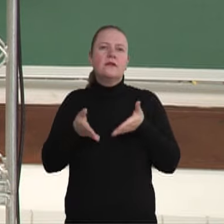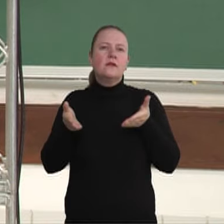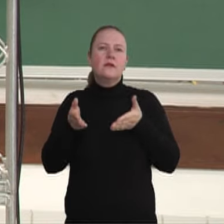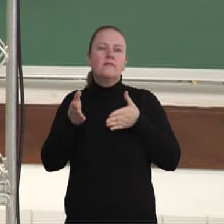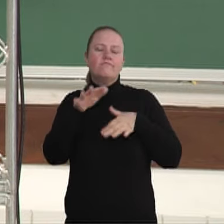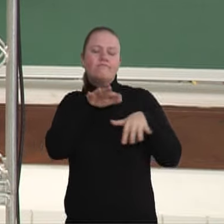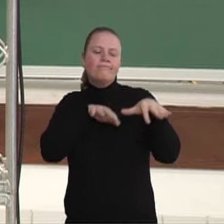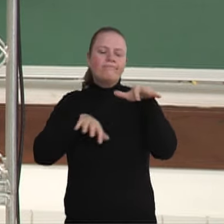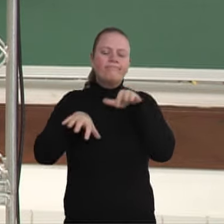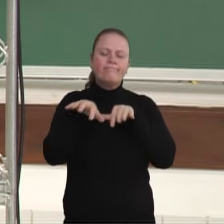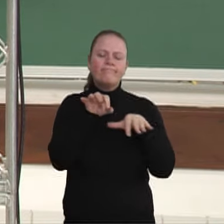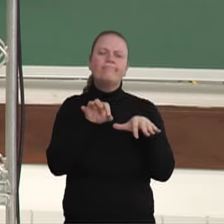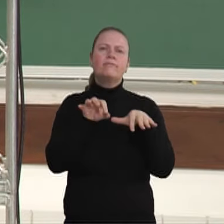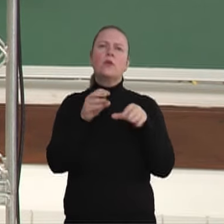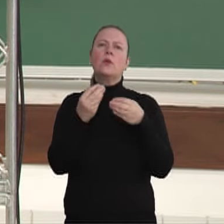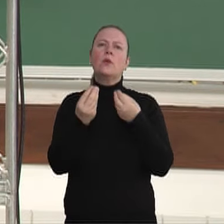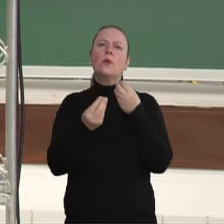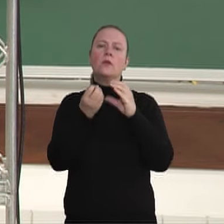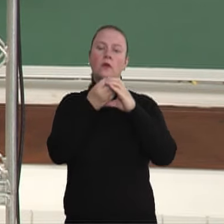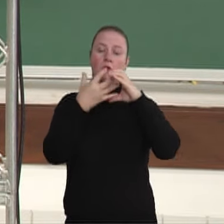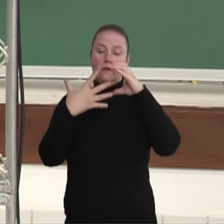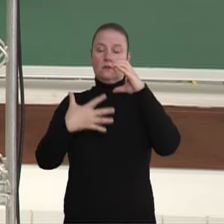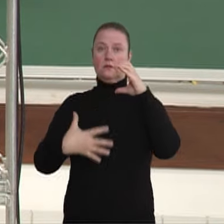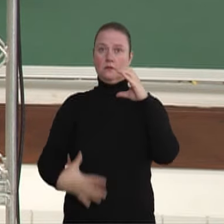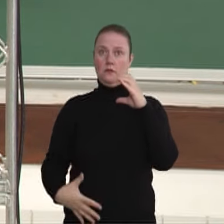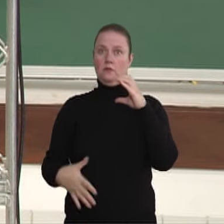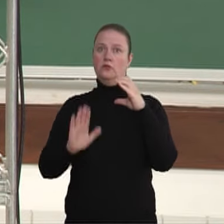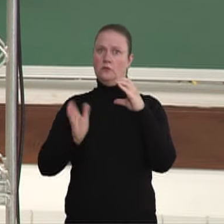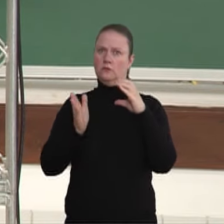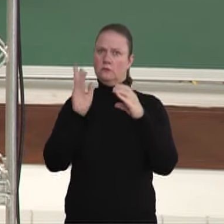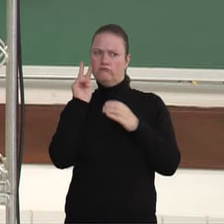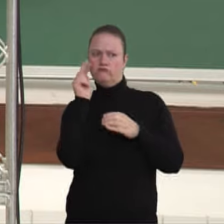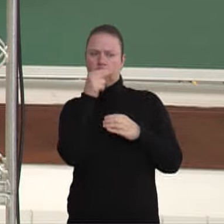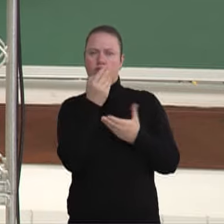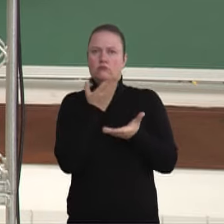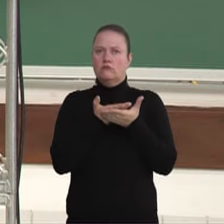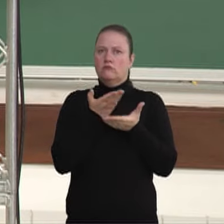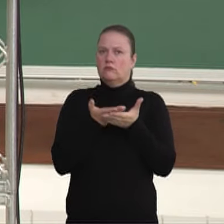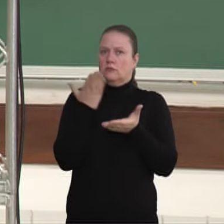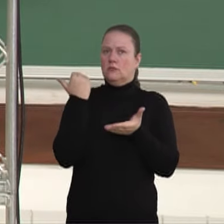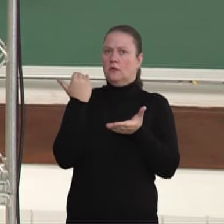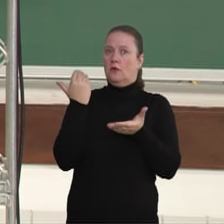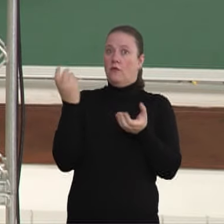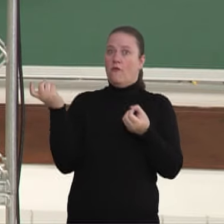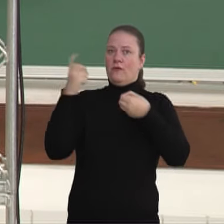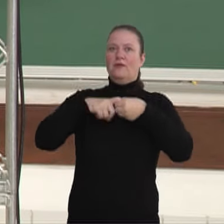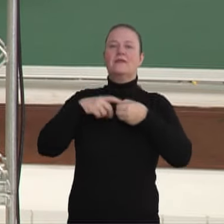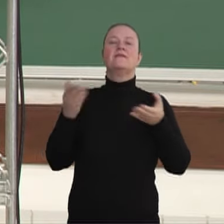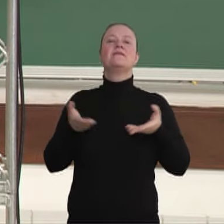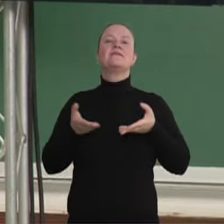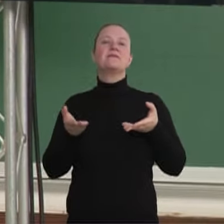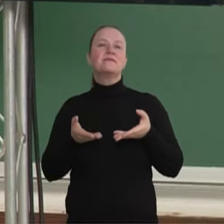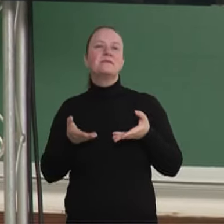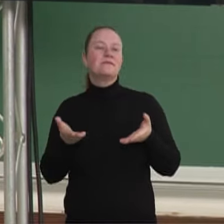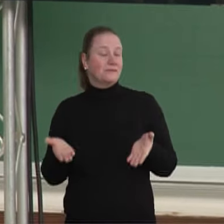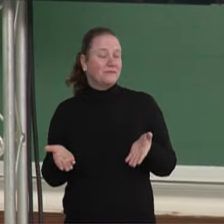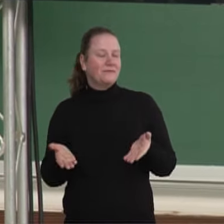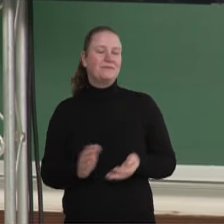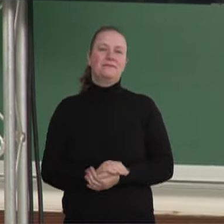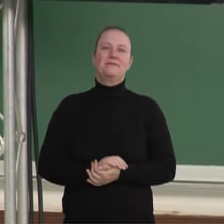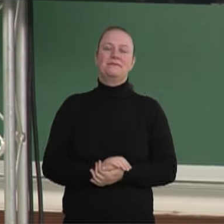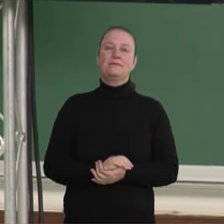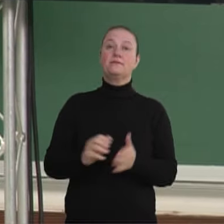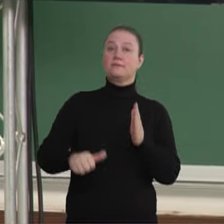organização de algumas caracterizações ali que já vimos em aulas anteriores e vamos retomar agora. Bom, primeira